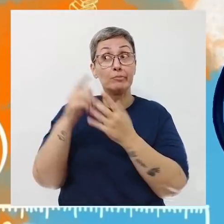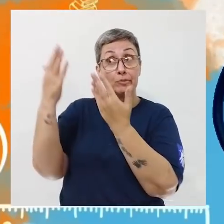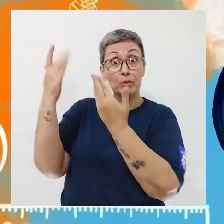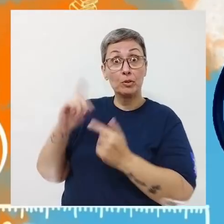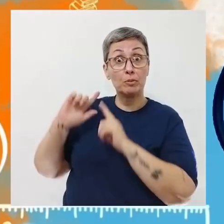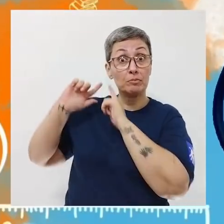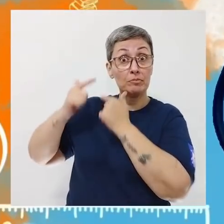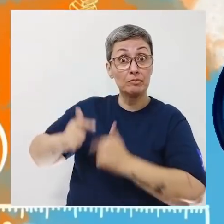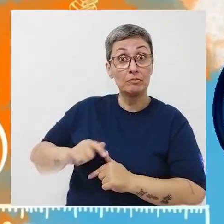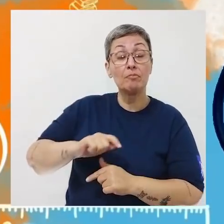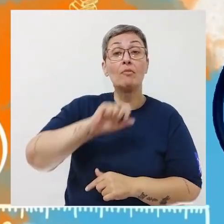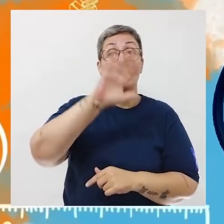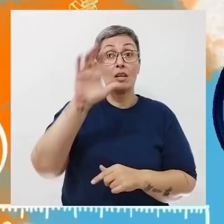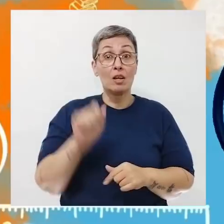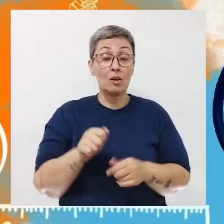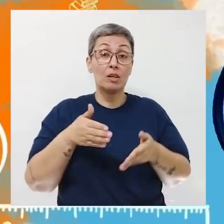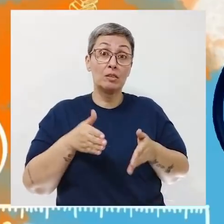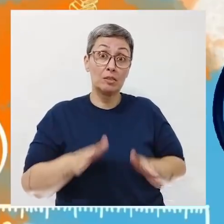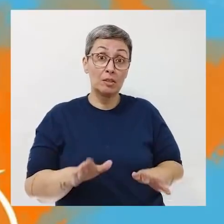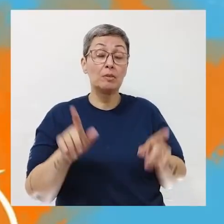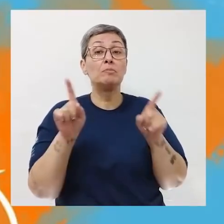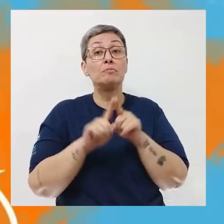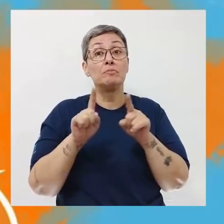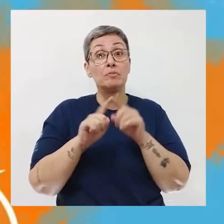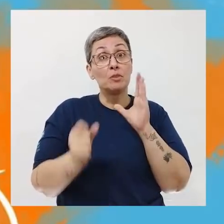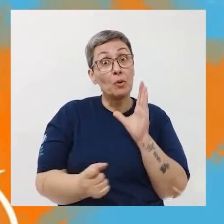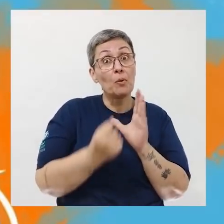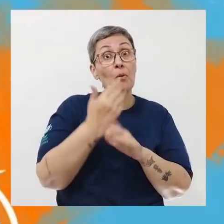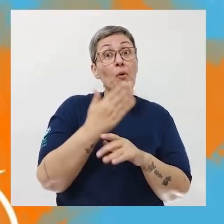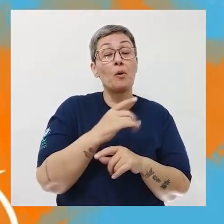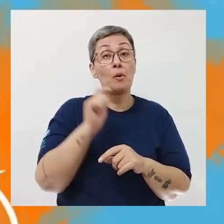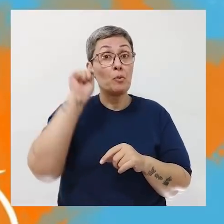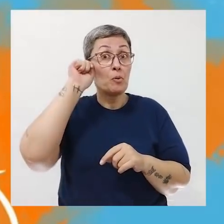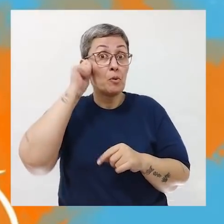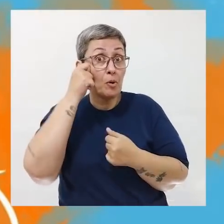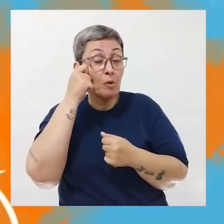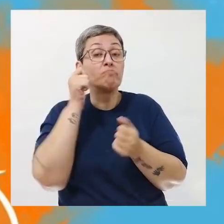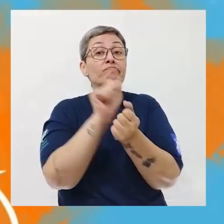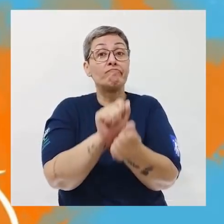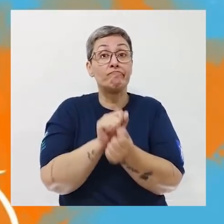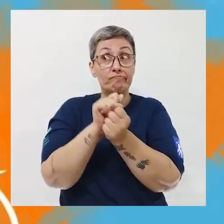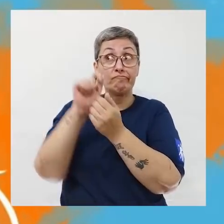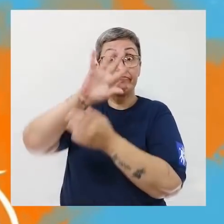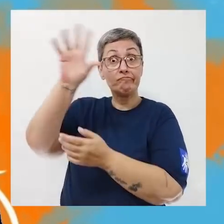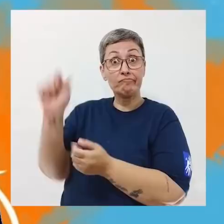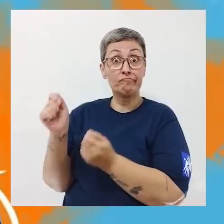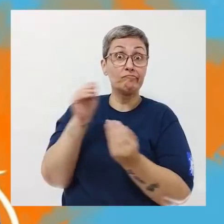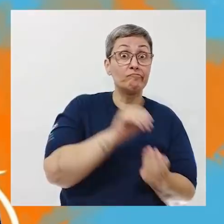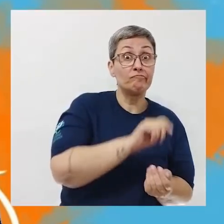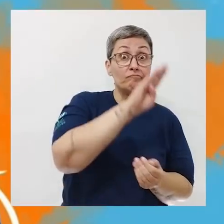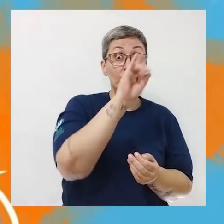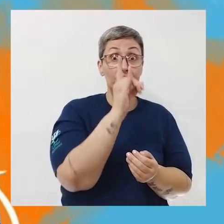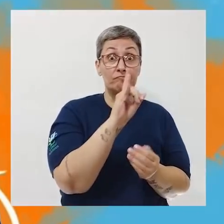de africanos. A saia é uma dança que foi criada por esses negros que vieram escravizados da África para a Bolívia e